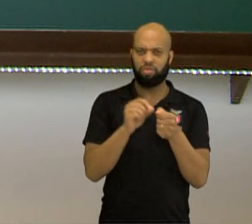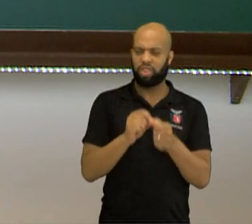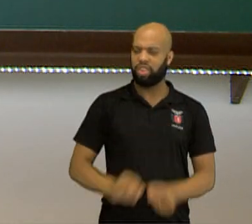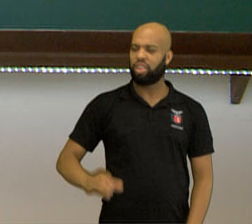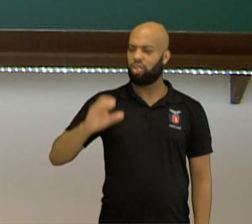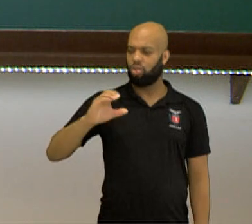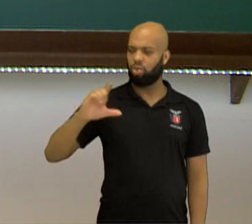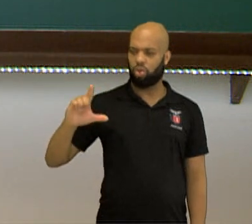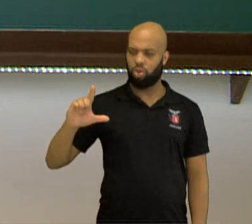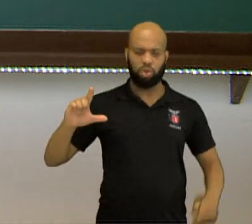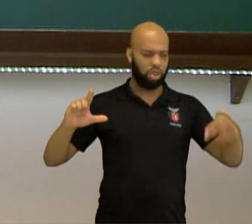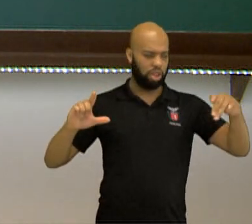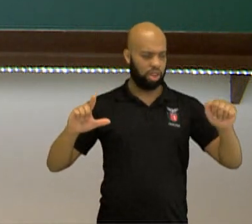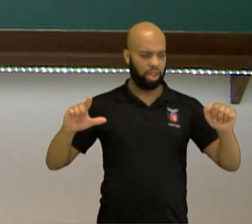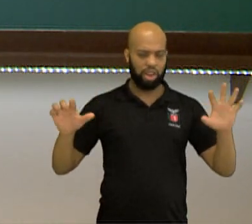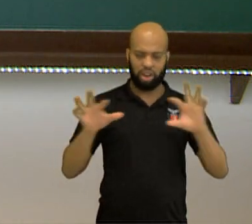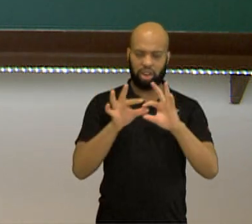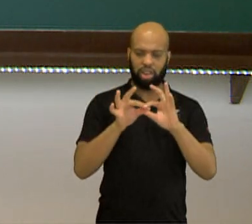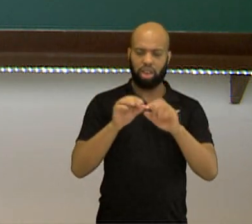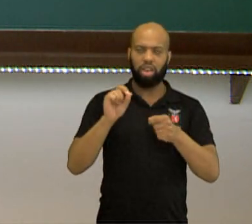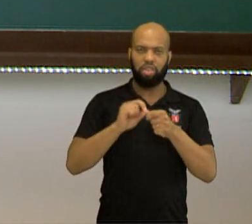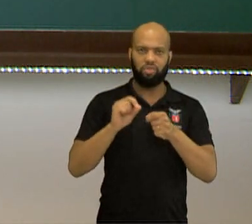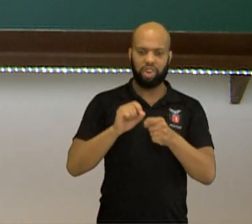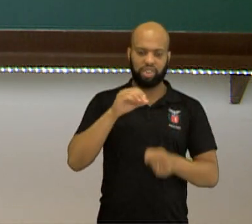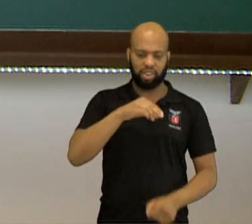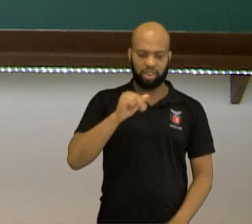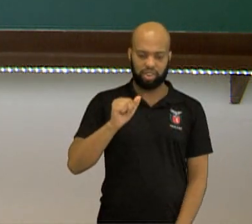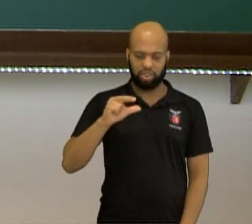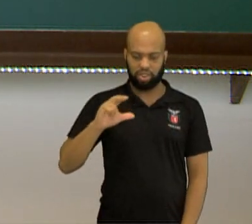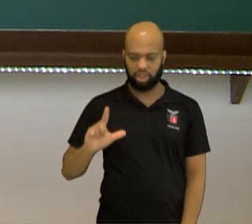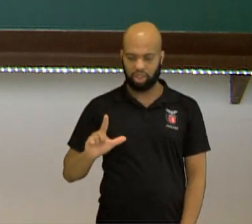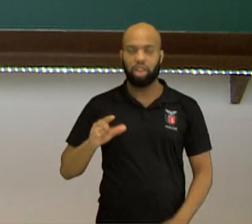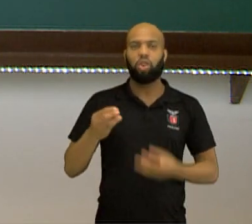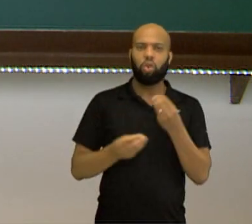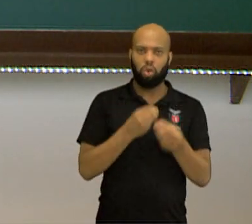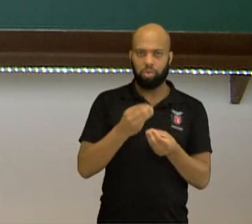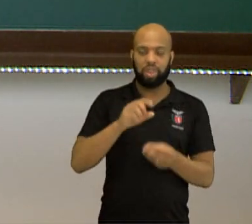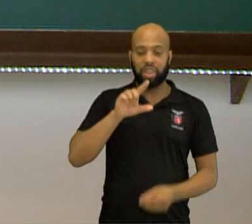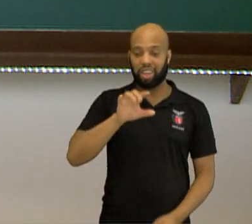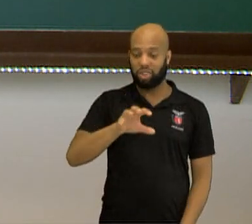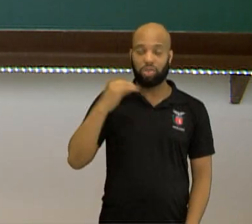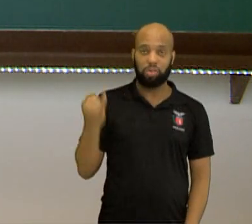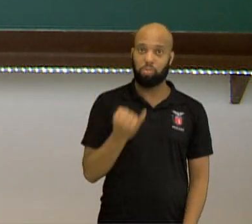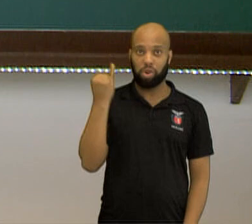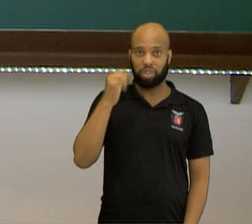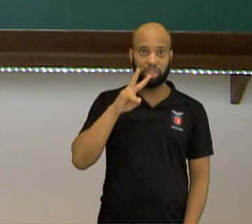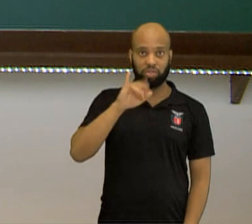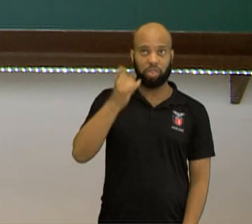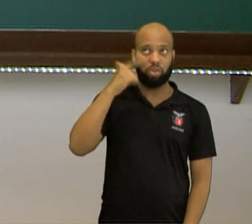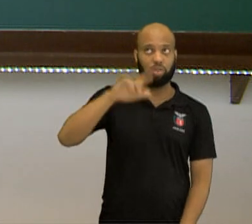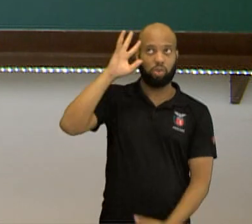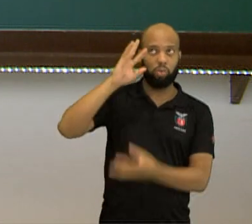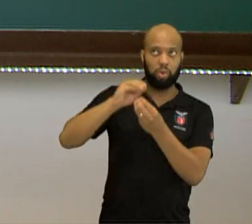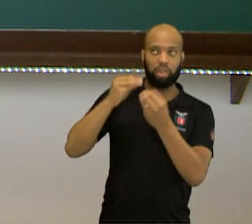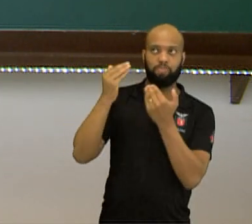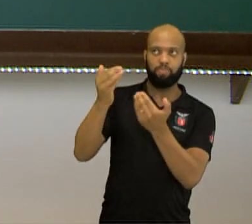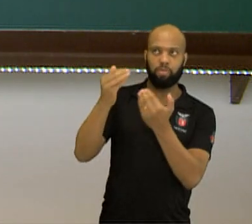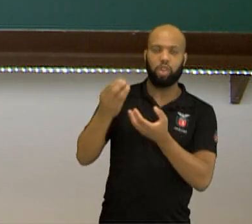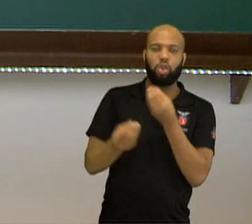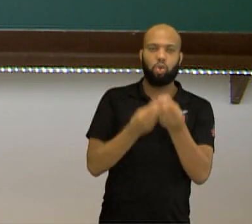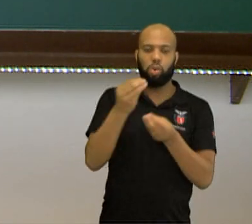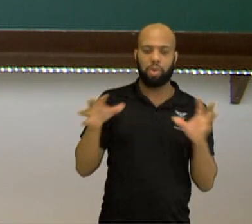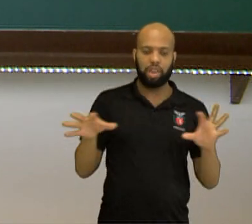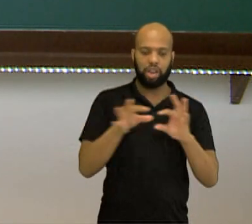e o sódio se unirem para formar esse composto? Está aqui a chave do questionamento sobre o que